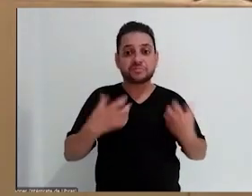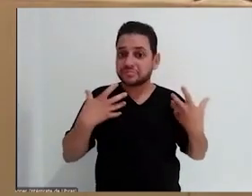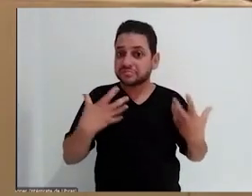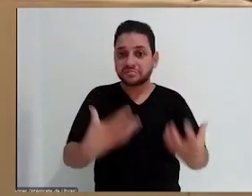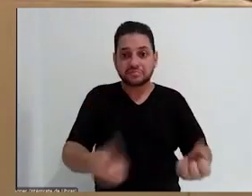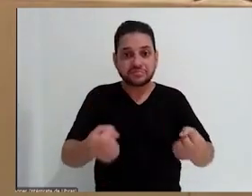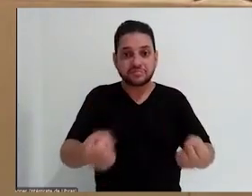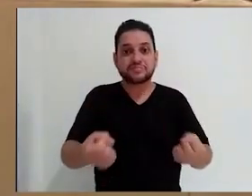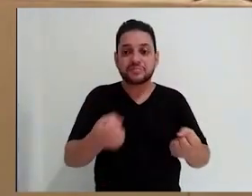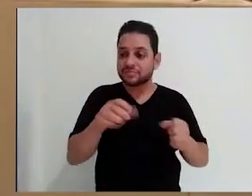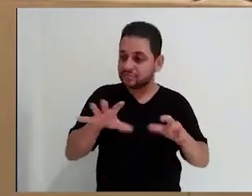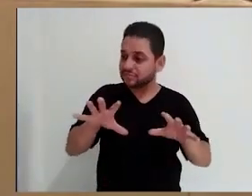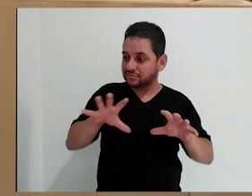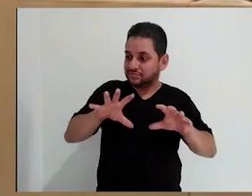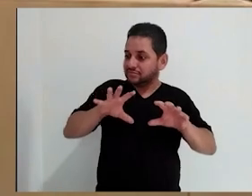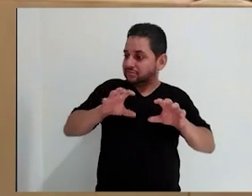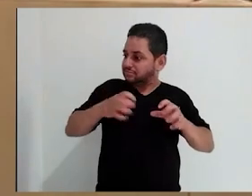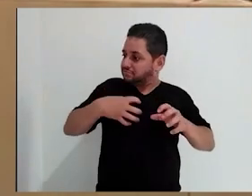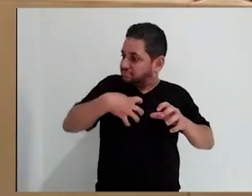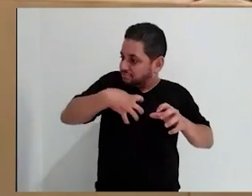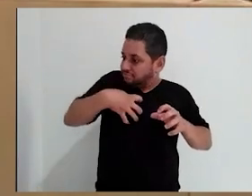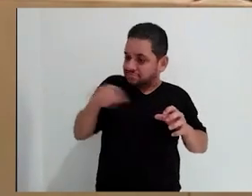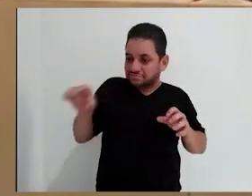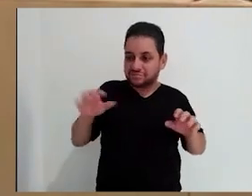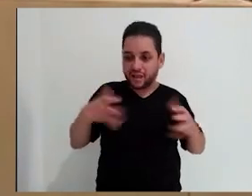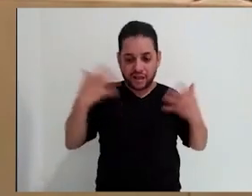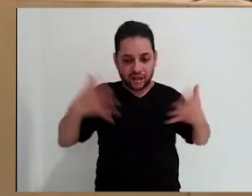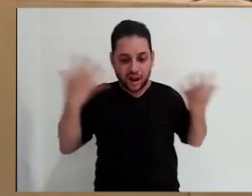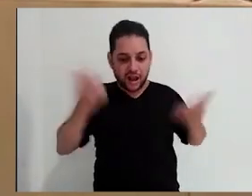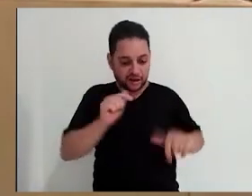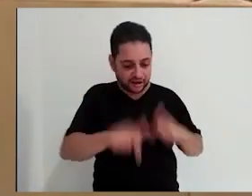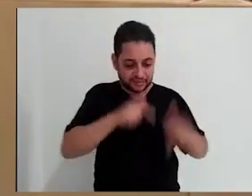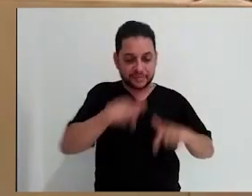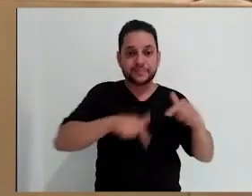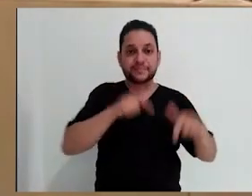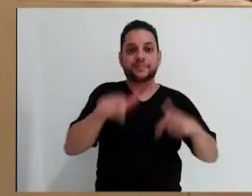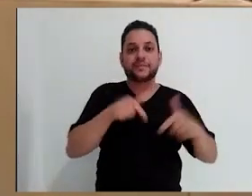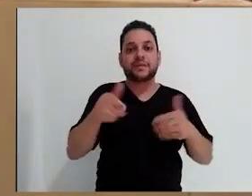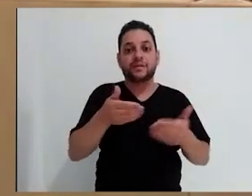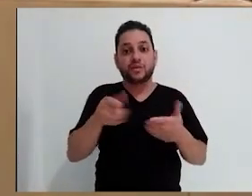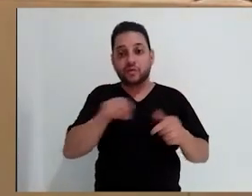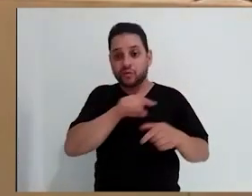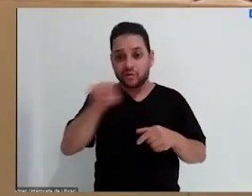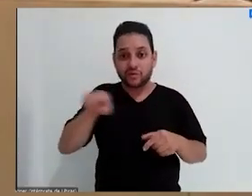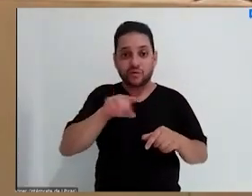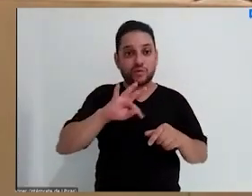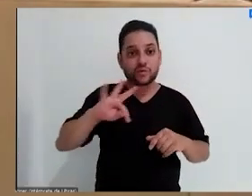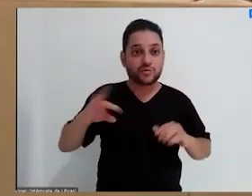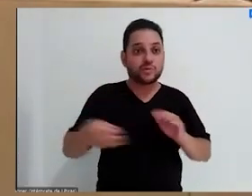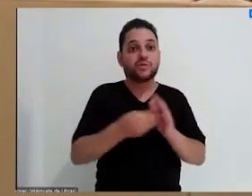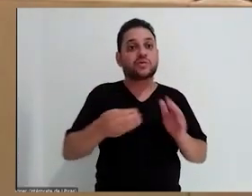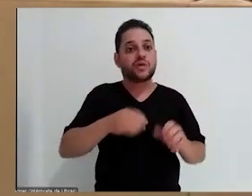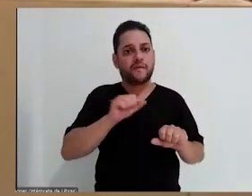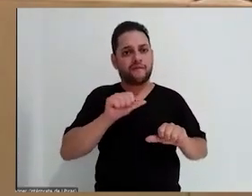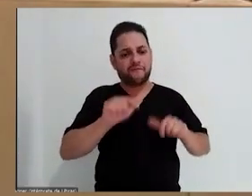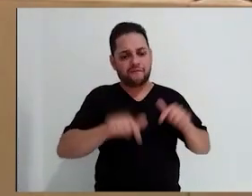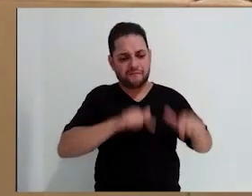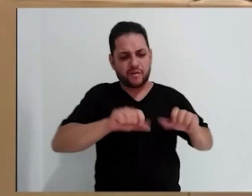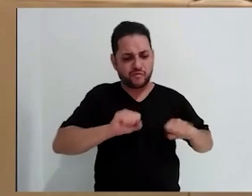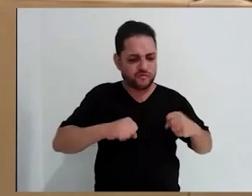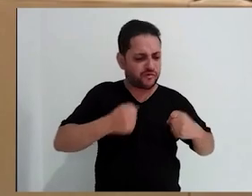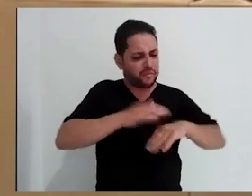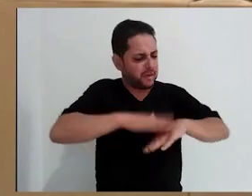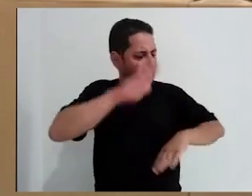é bom, né? A gente vê que todos vibram de fazer, que todos estão ali voltados para o melhor, querem fazer mais, querem